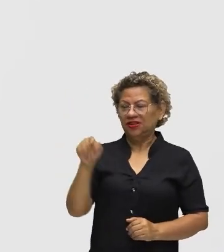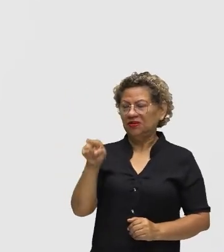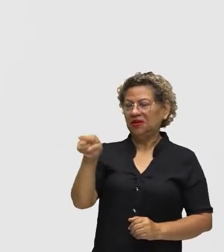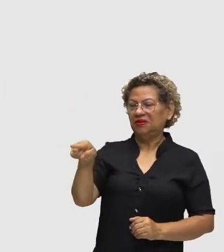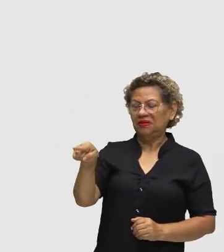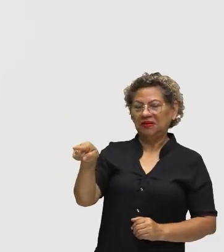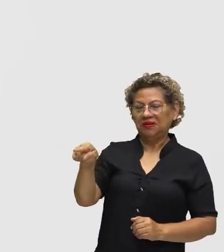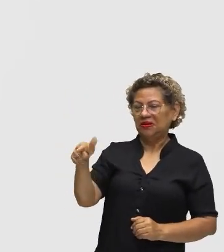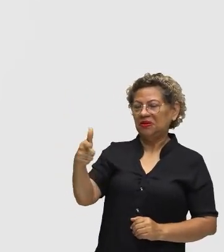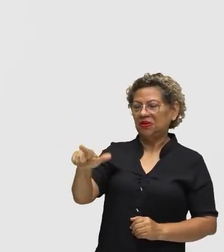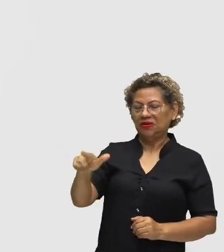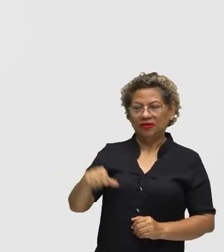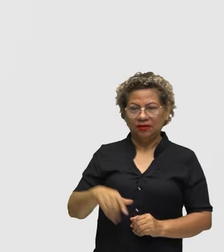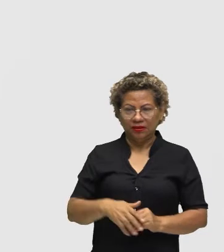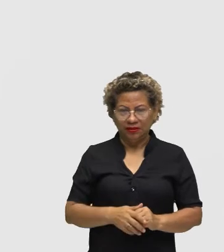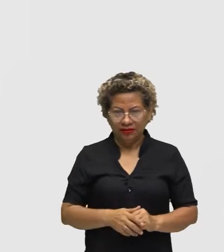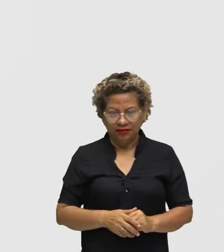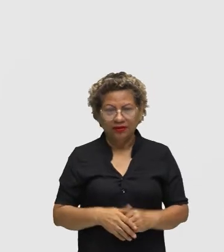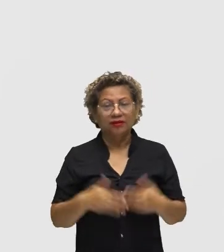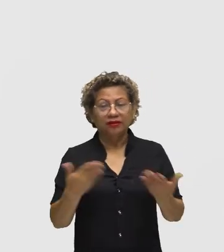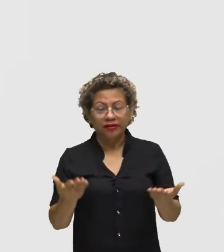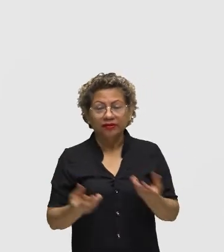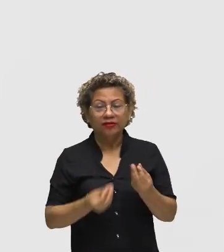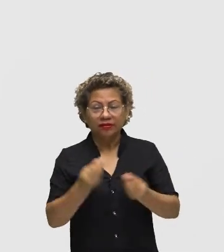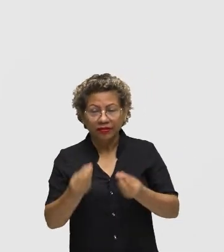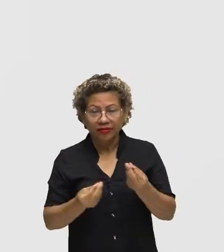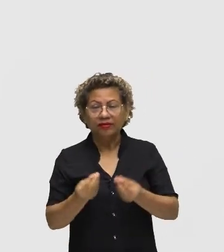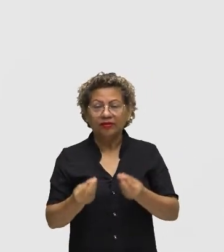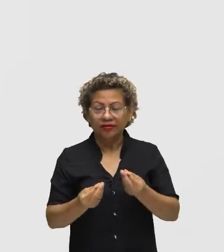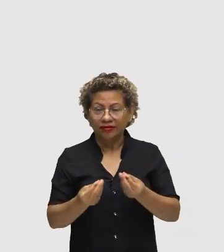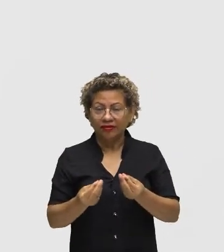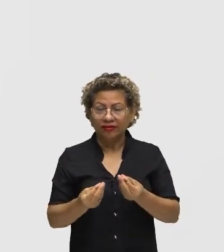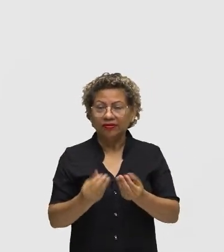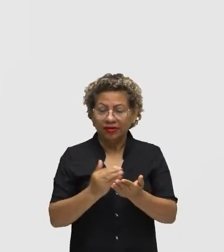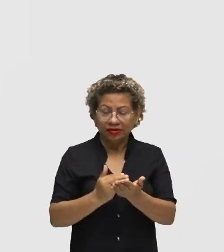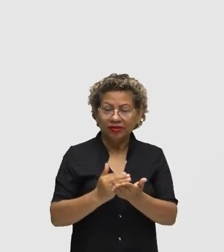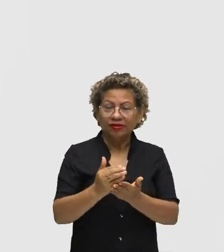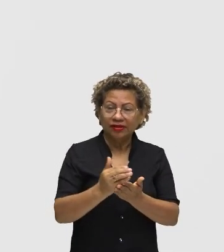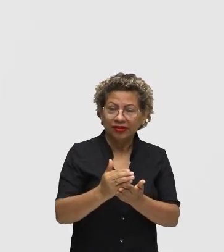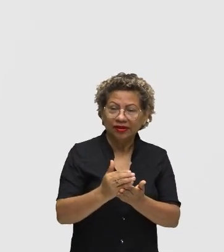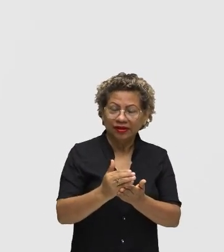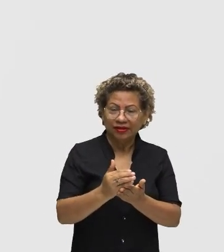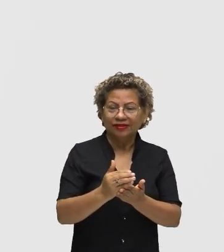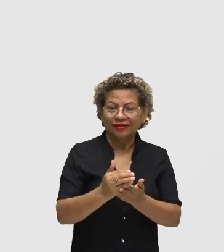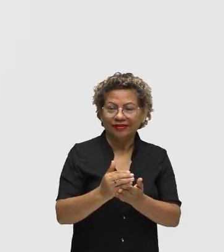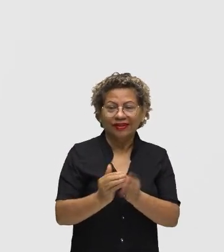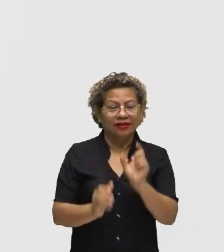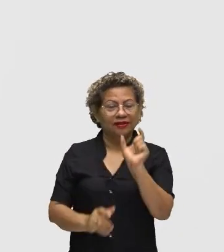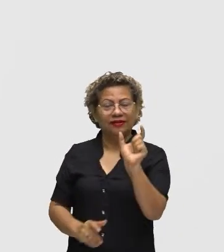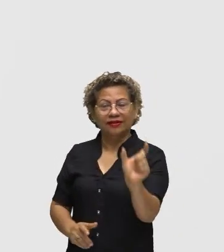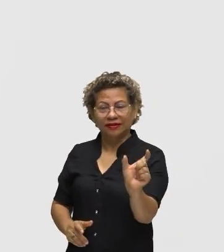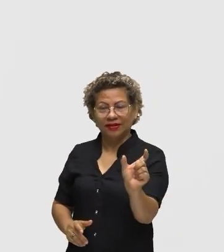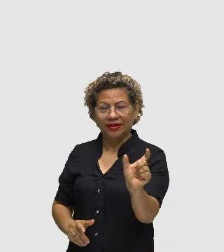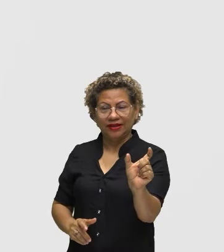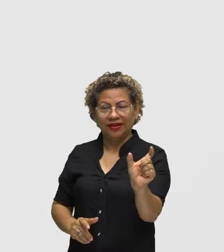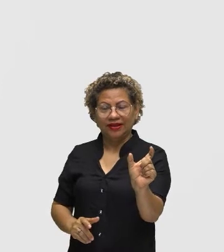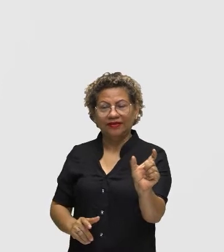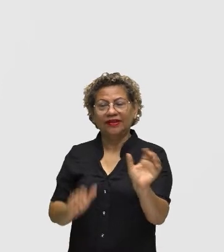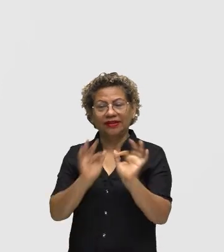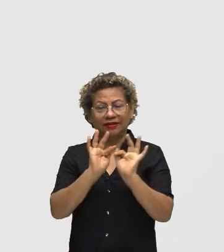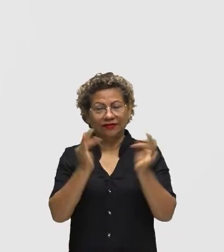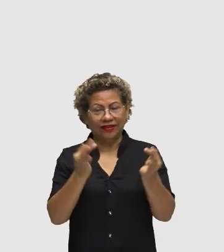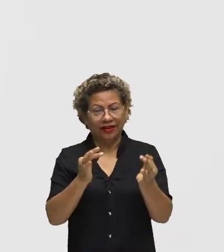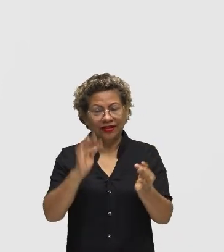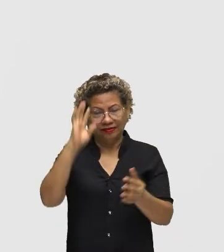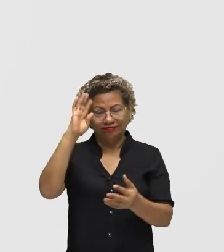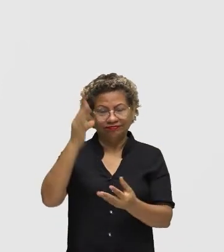é? Então, qual a provável origem, professora Sabrina, desse provérbio? Vamos dar uma olhada aí no nosso texto. Vem